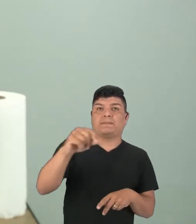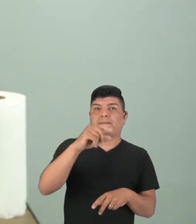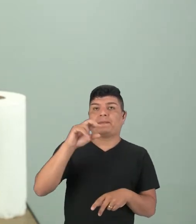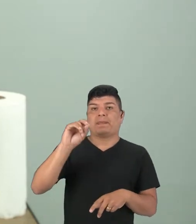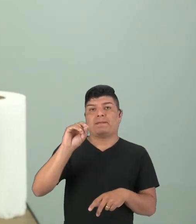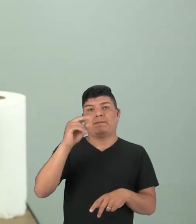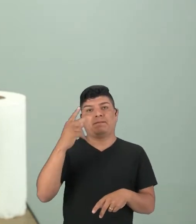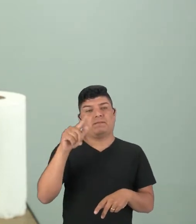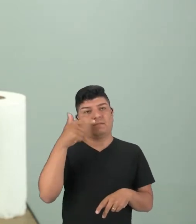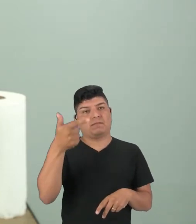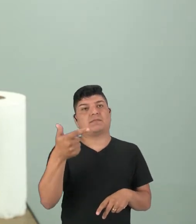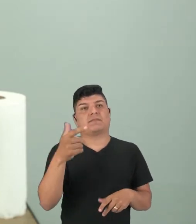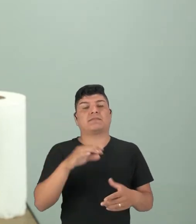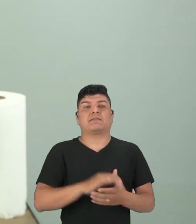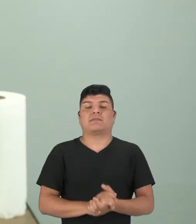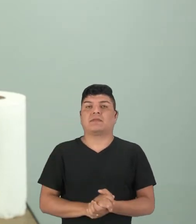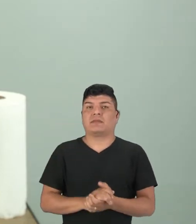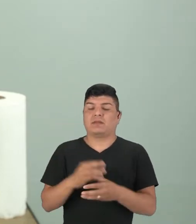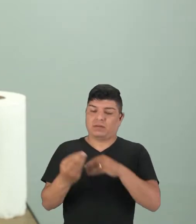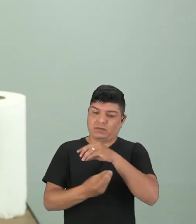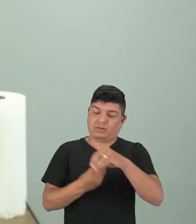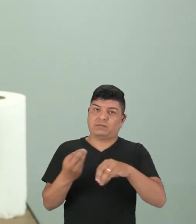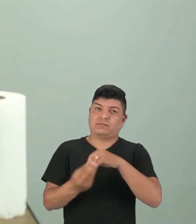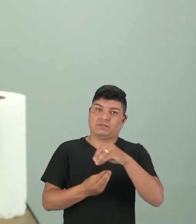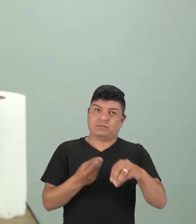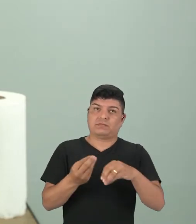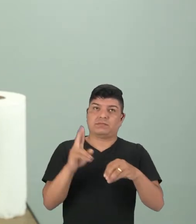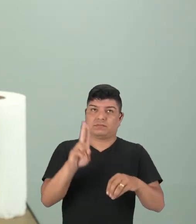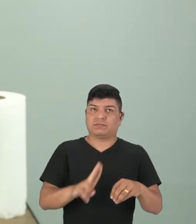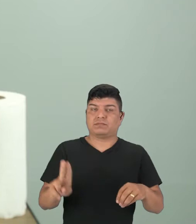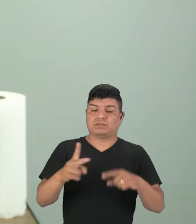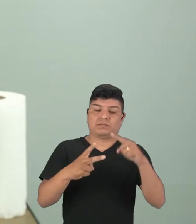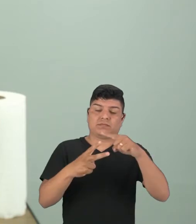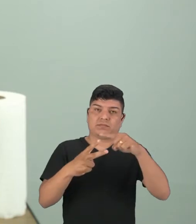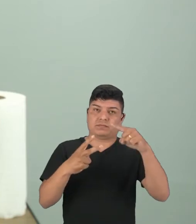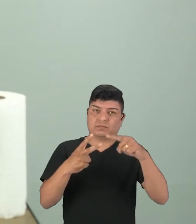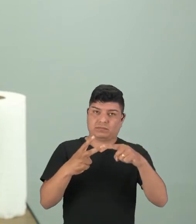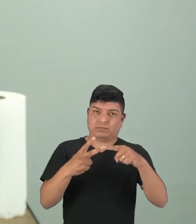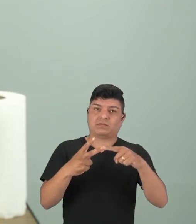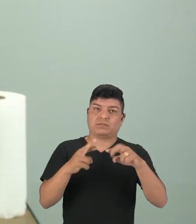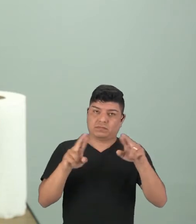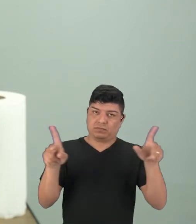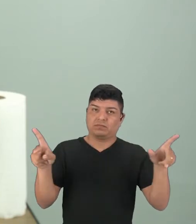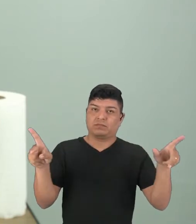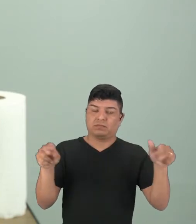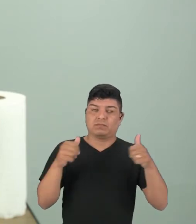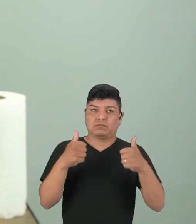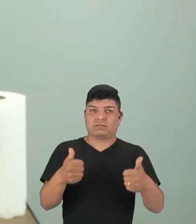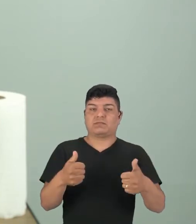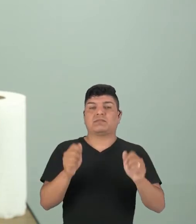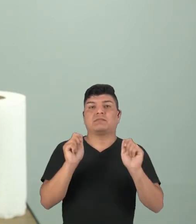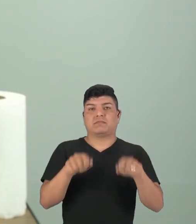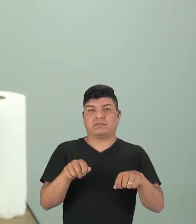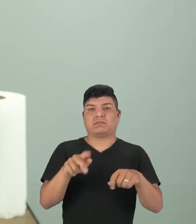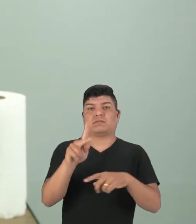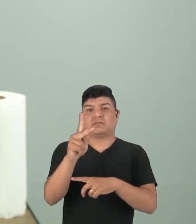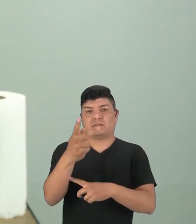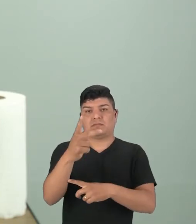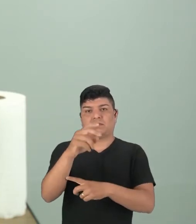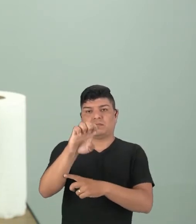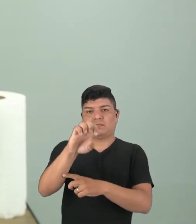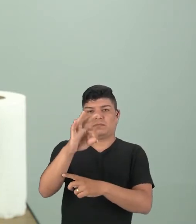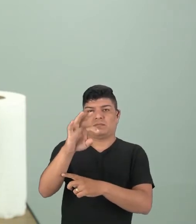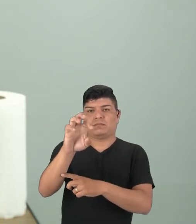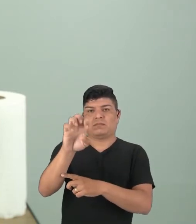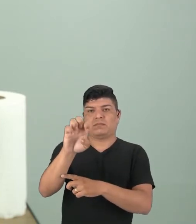e o outro elemento. Então, é uma mistura que eu estou usando 2 elementos diferentes, tá? Pode dizer que é heterogêneo. Mas se